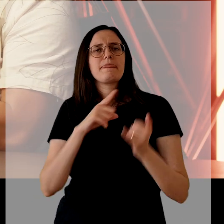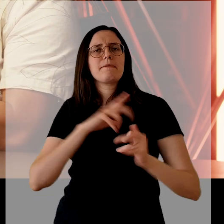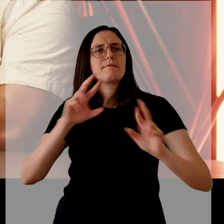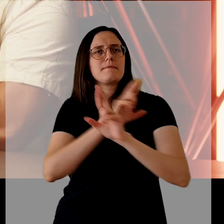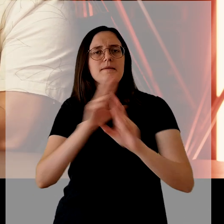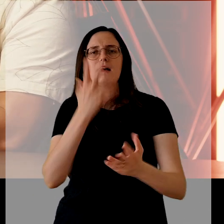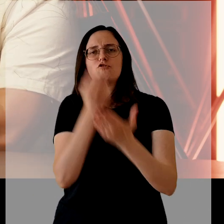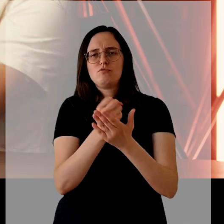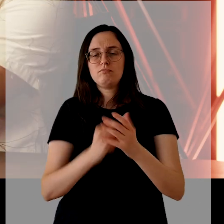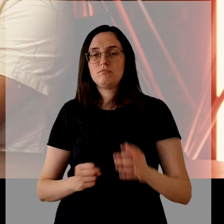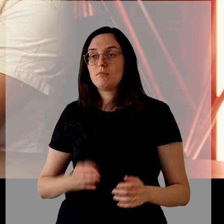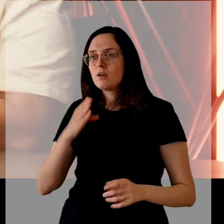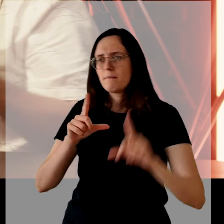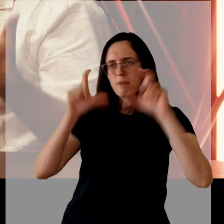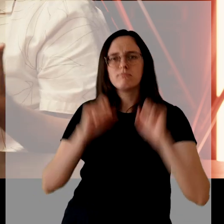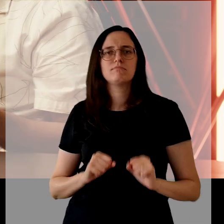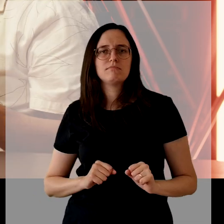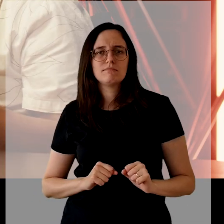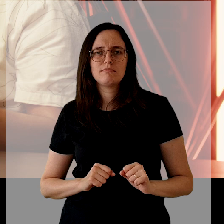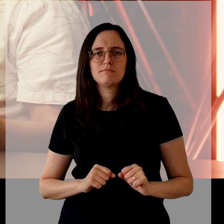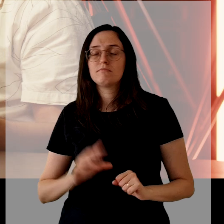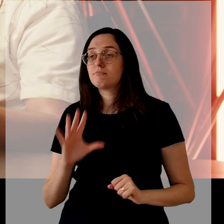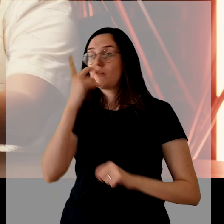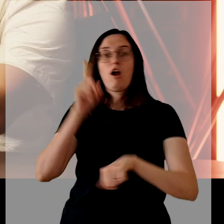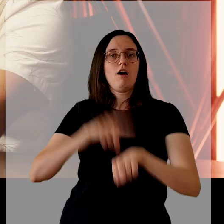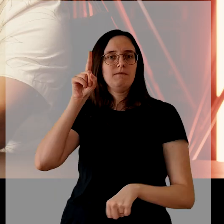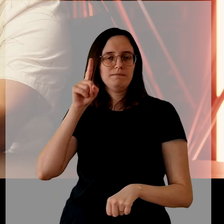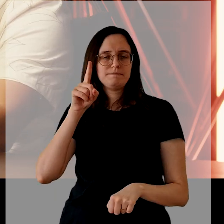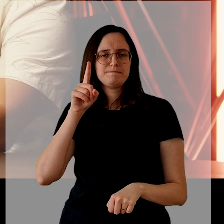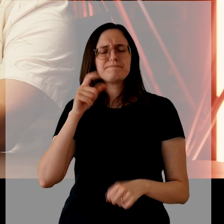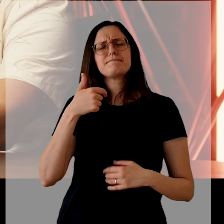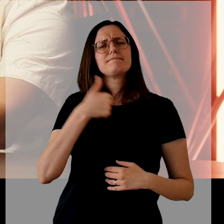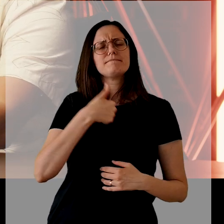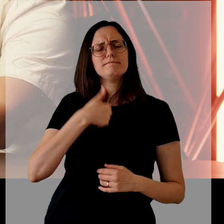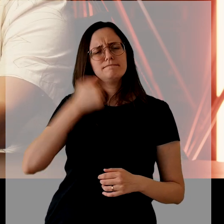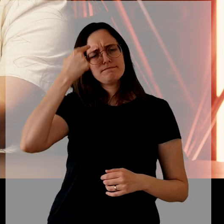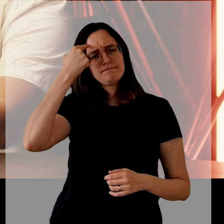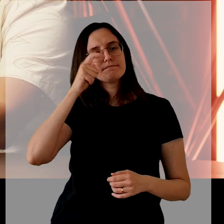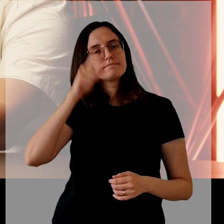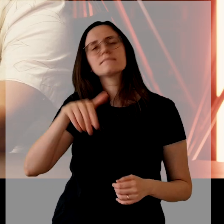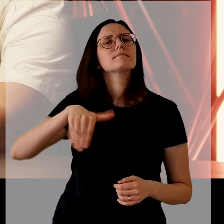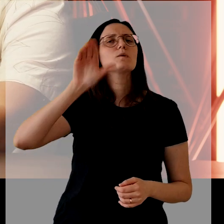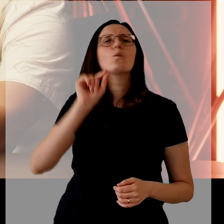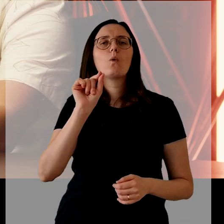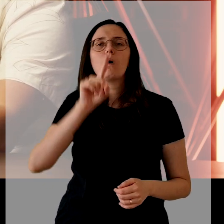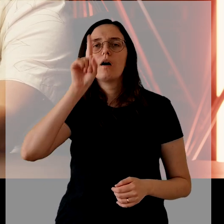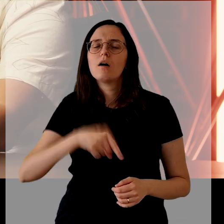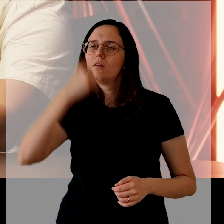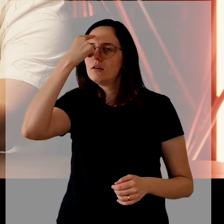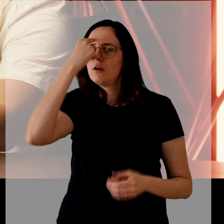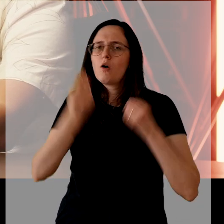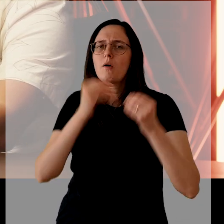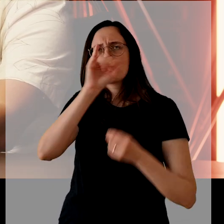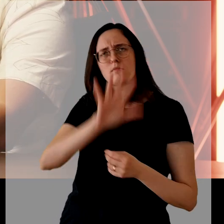ver com o registro. Você ir lá e fotografar uma coisa que estava acontecendo. E o que começou a me interessar mais era a